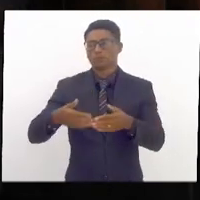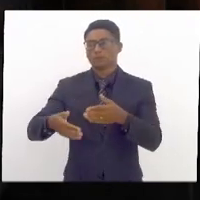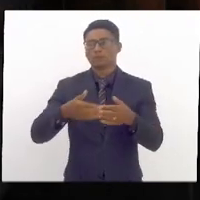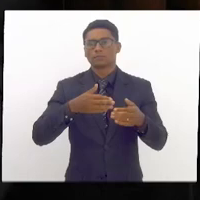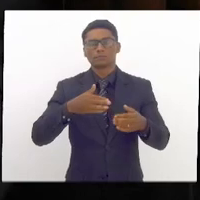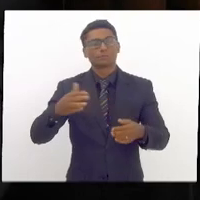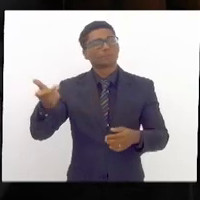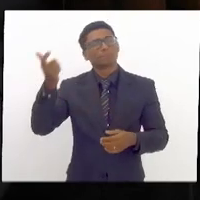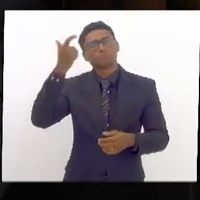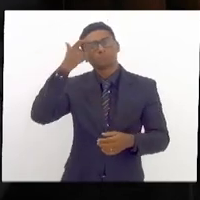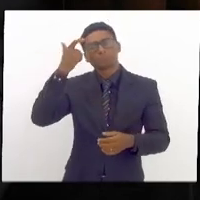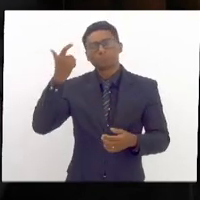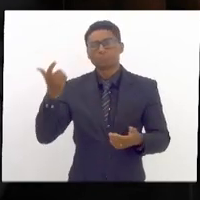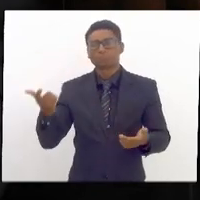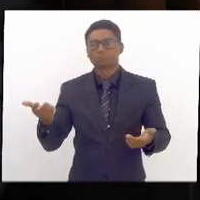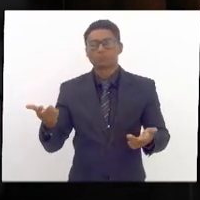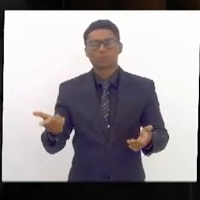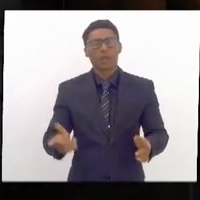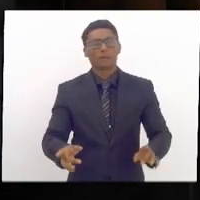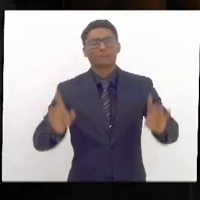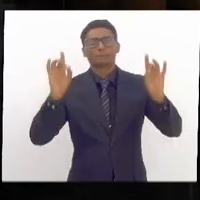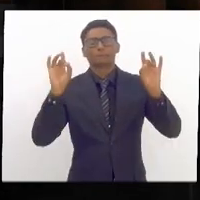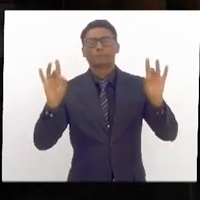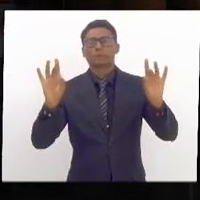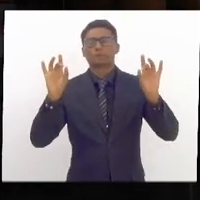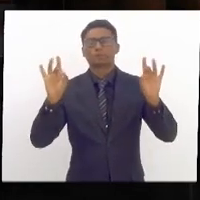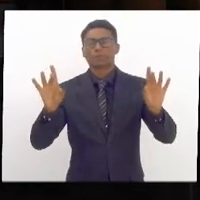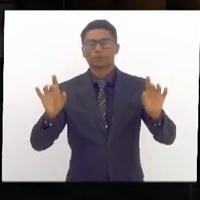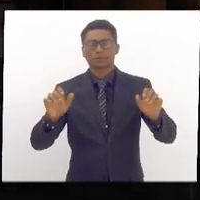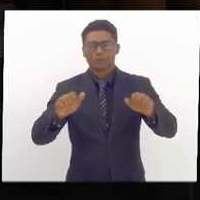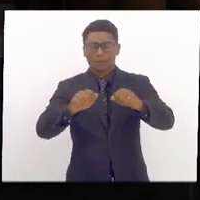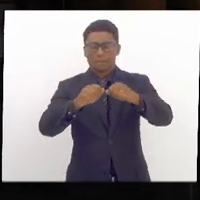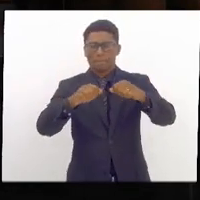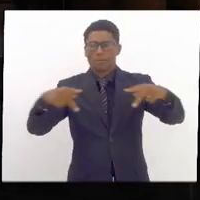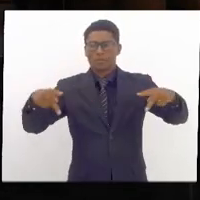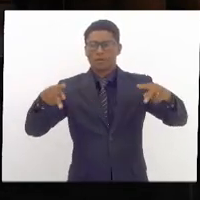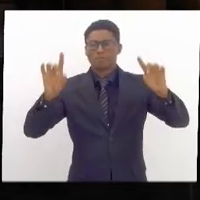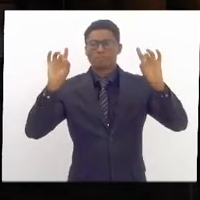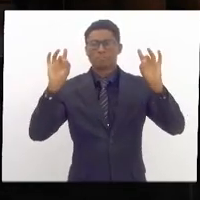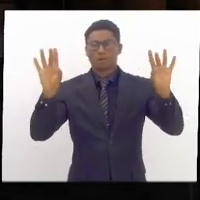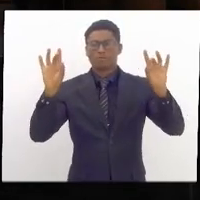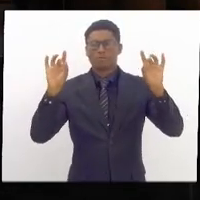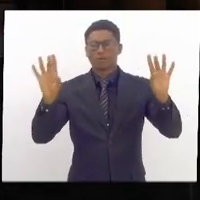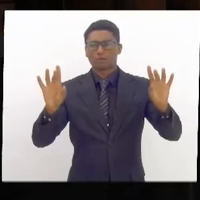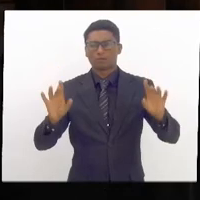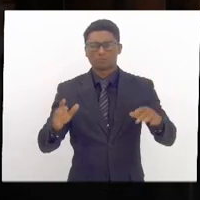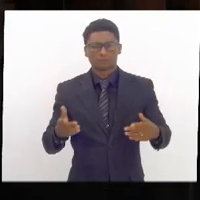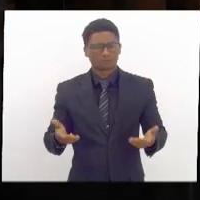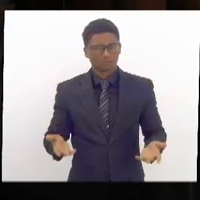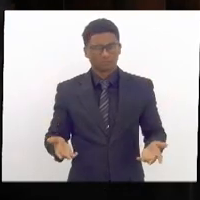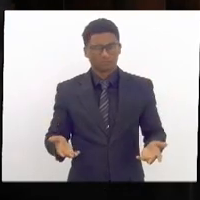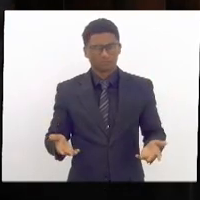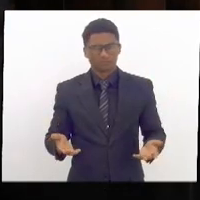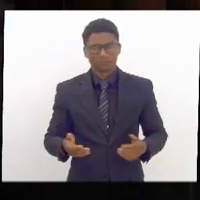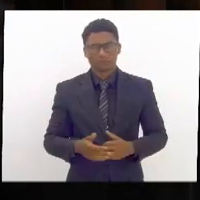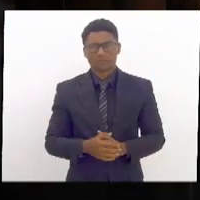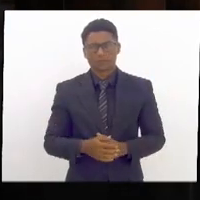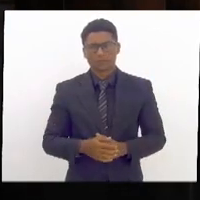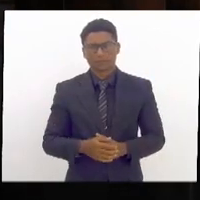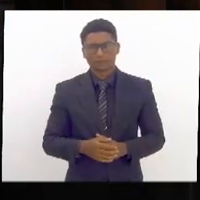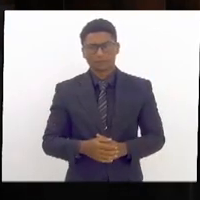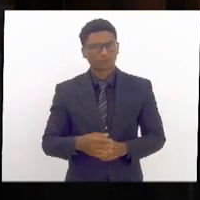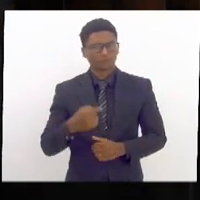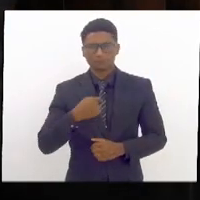uma prerrogativa, de um privilégio, de uma aposentadoria em caráter especial, por si só, merece a